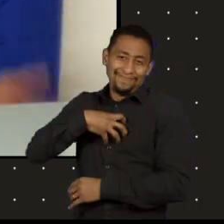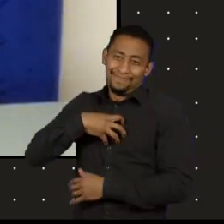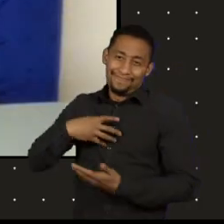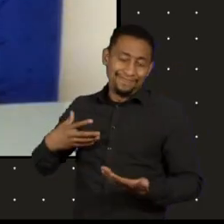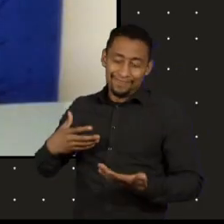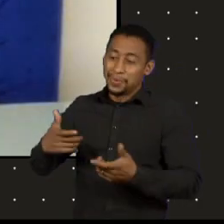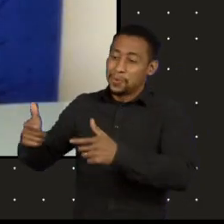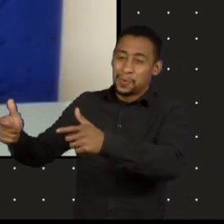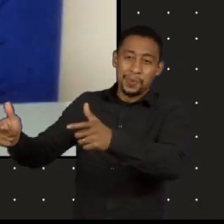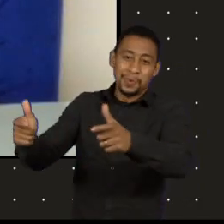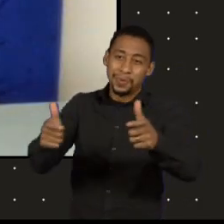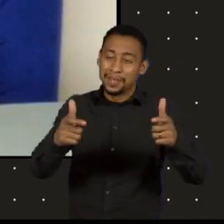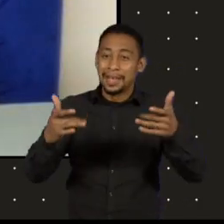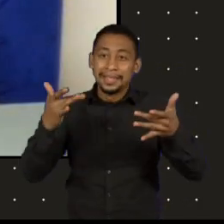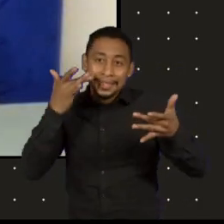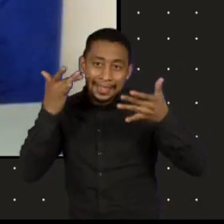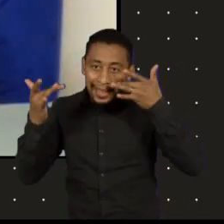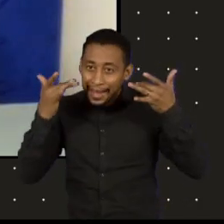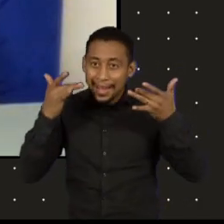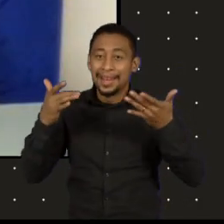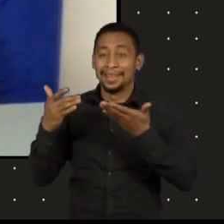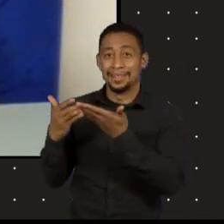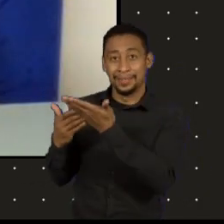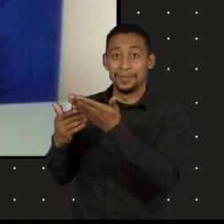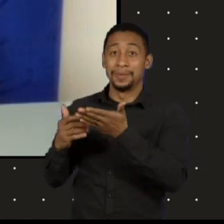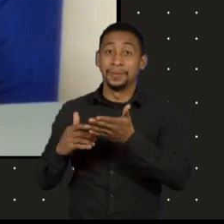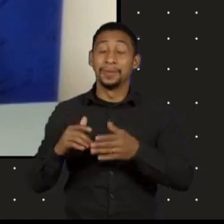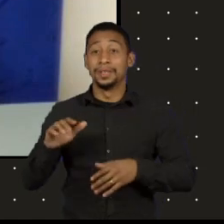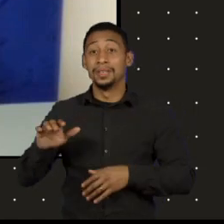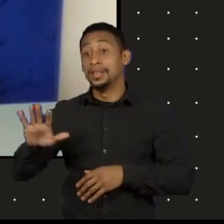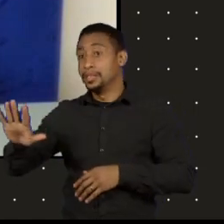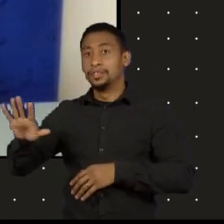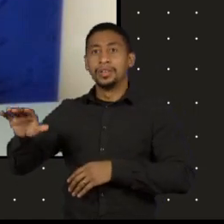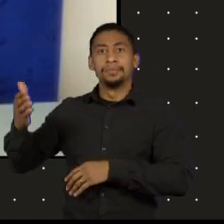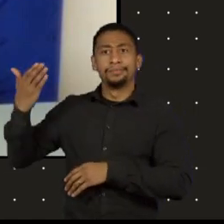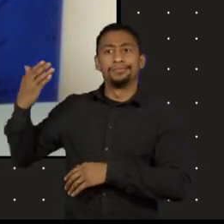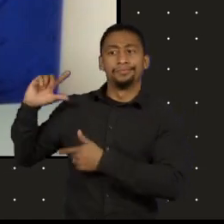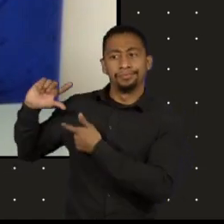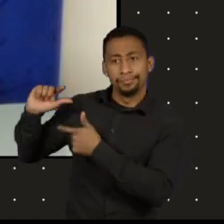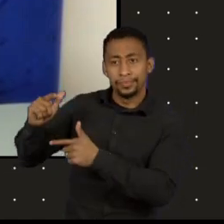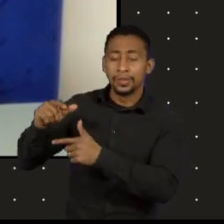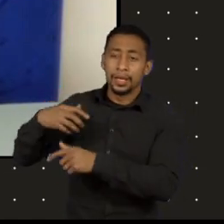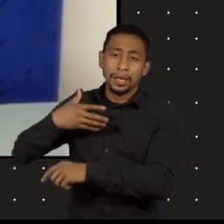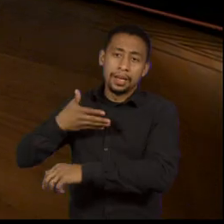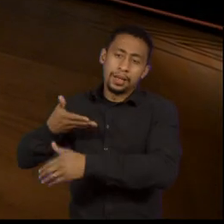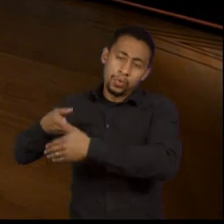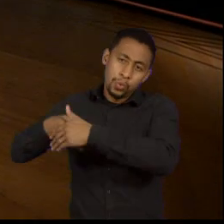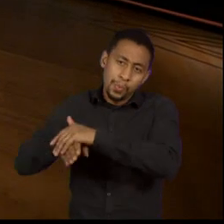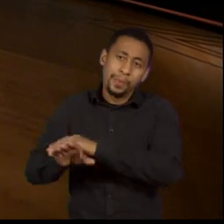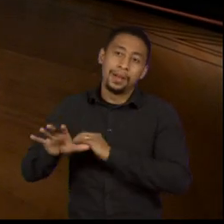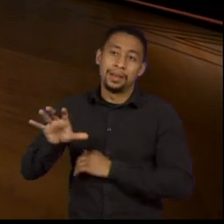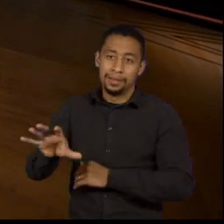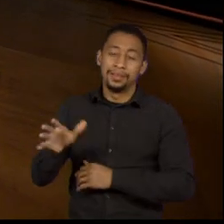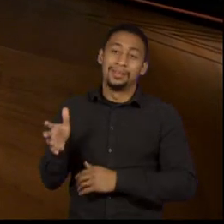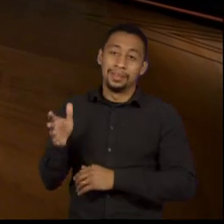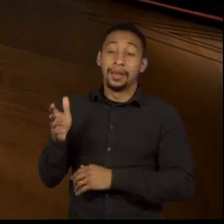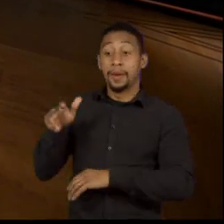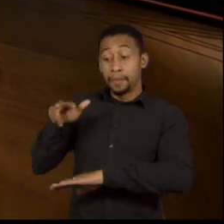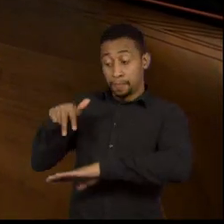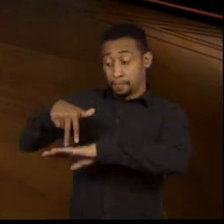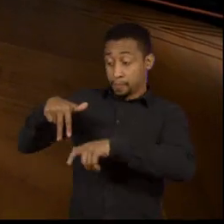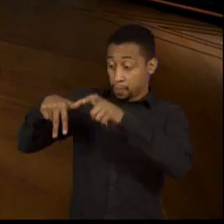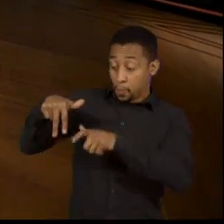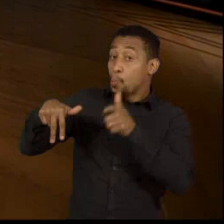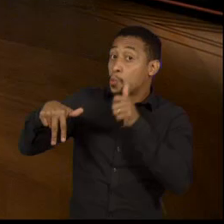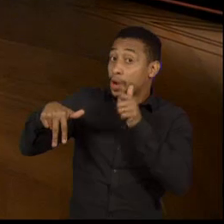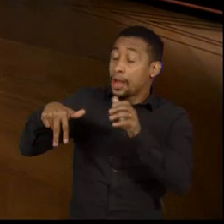teatro ocidental já absorveu isso, né, de uma maneira natural. E, né, não é